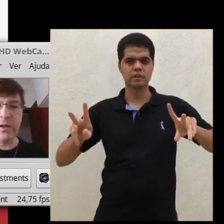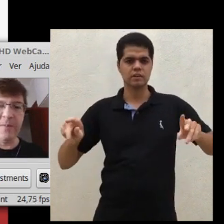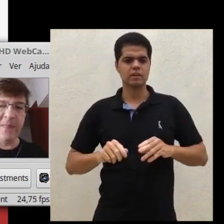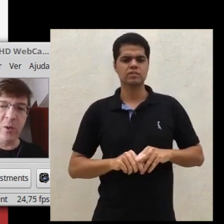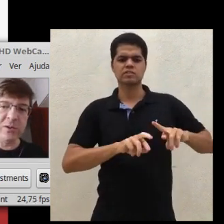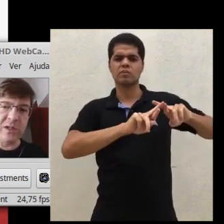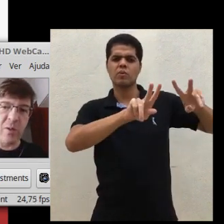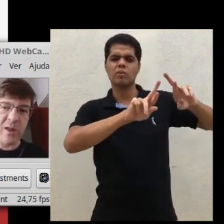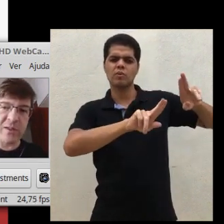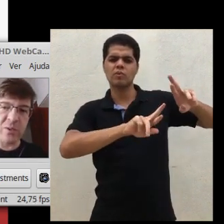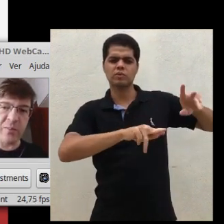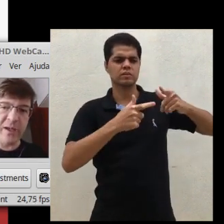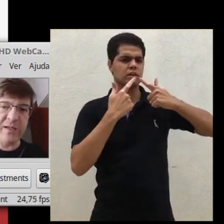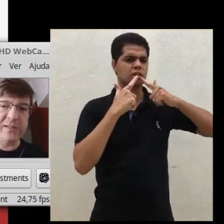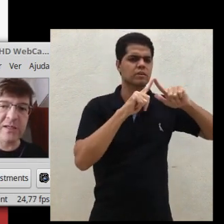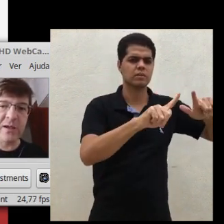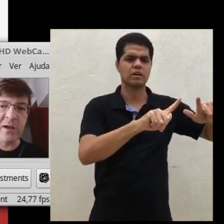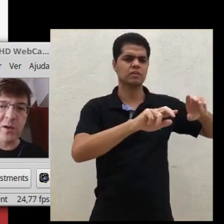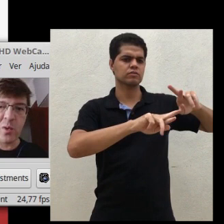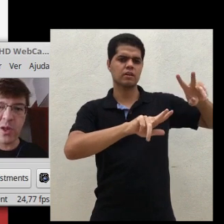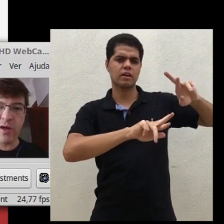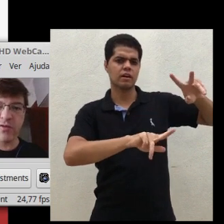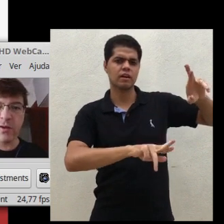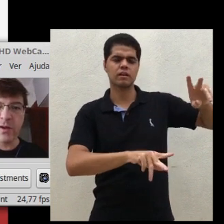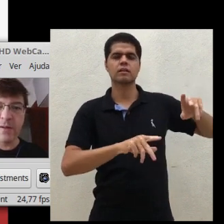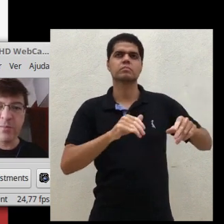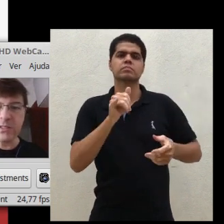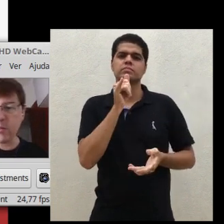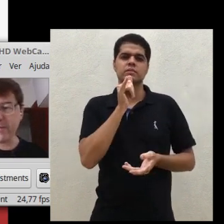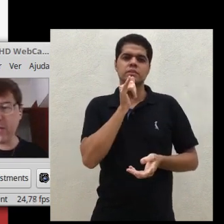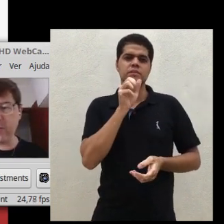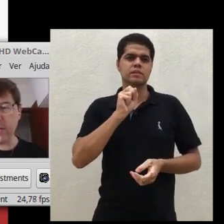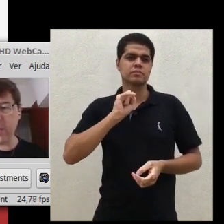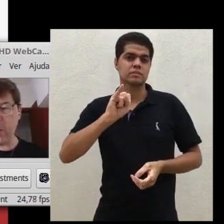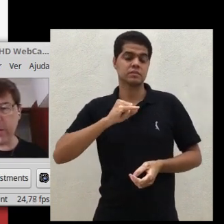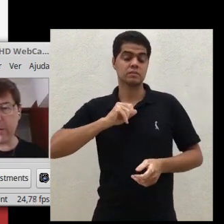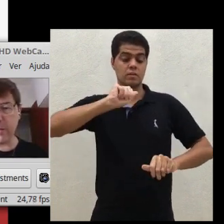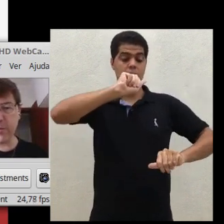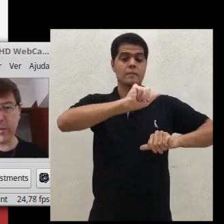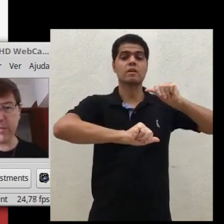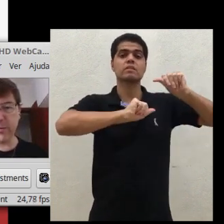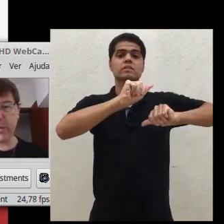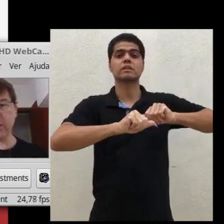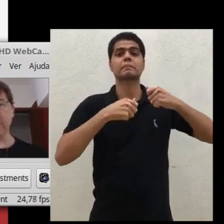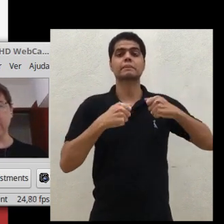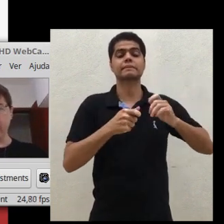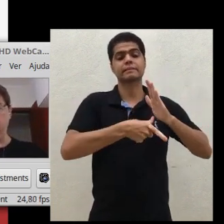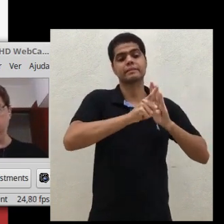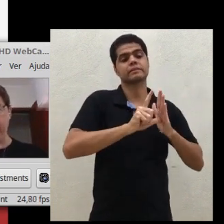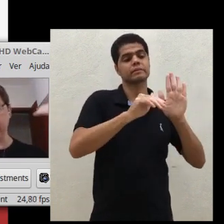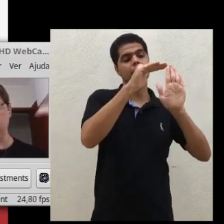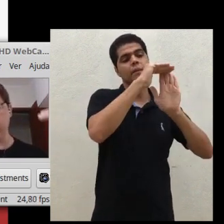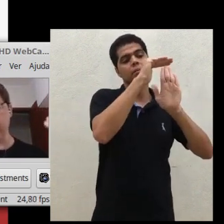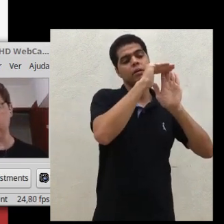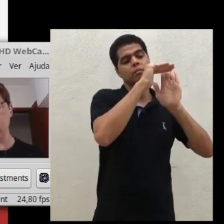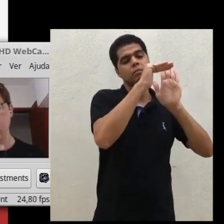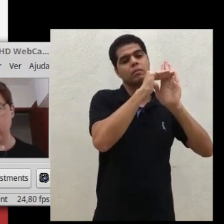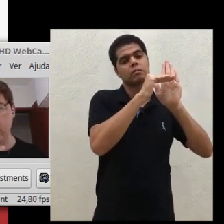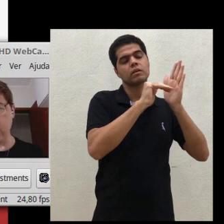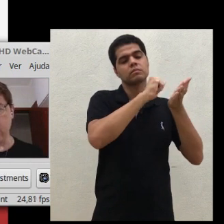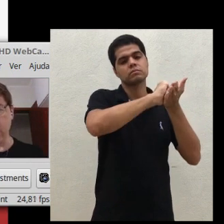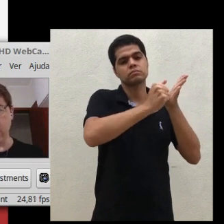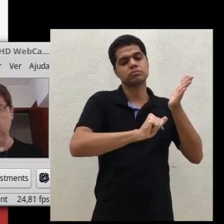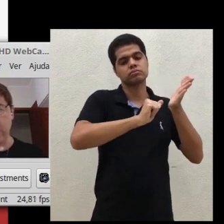Fortran, em outras linguagens, no Basic, no Java, se eu quiser inverter uma matriz, por exemplo, eu tenho que descrever passo a passo